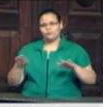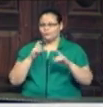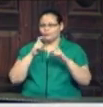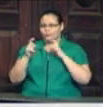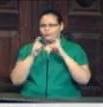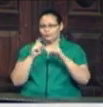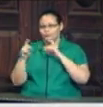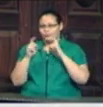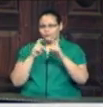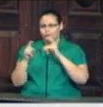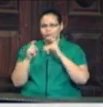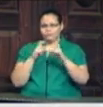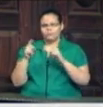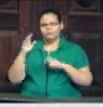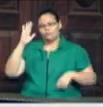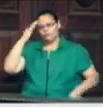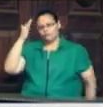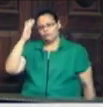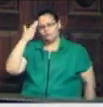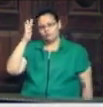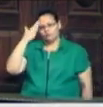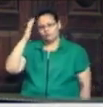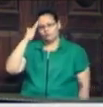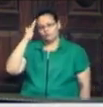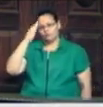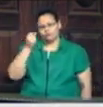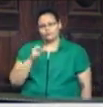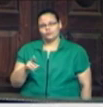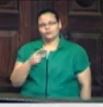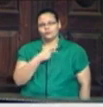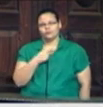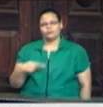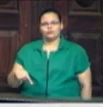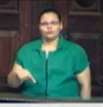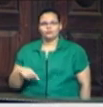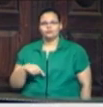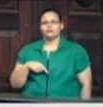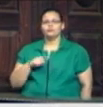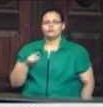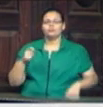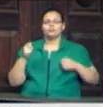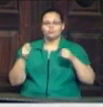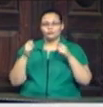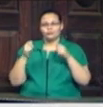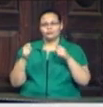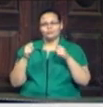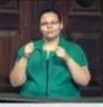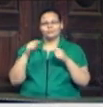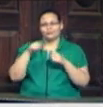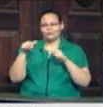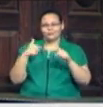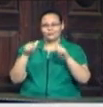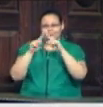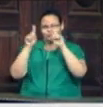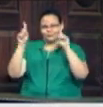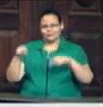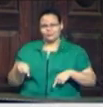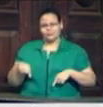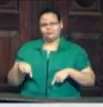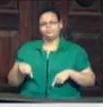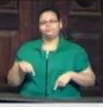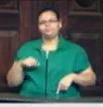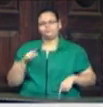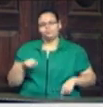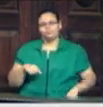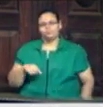debates, compreendendo, e digo, senhor presidente, que com a mobilização dos servidores públicos,